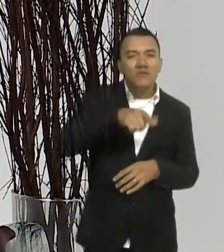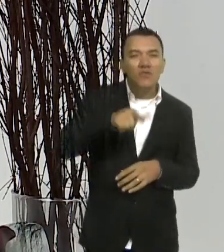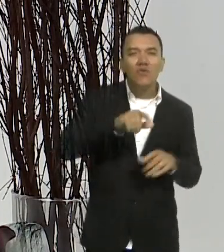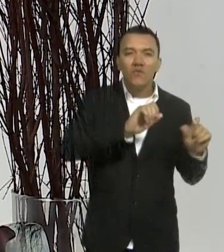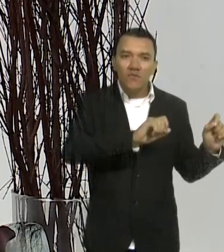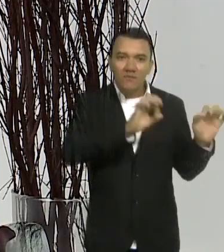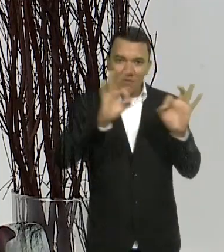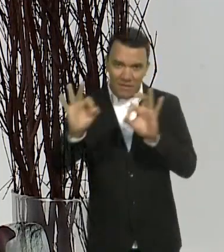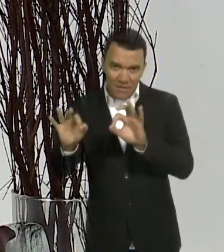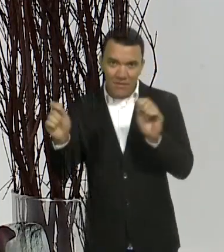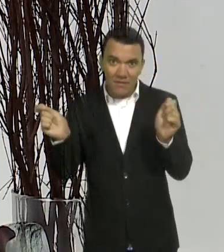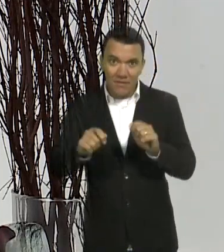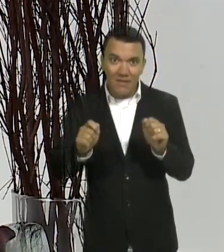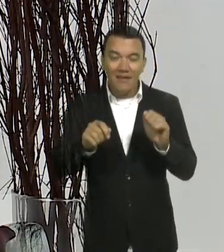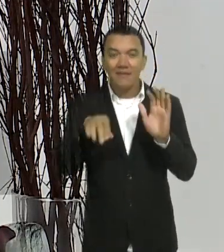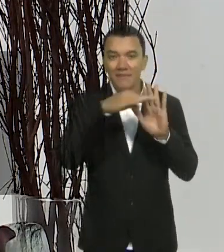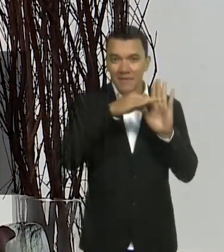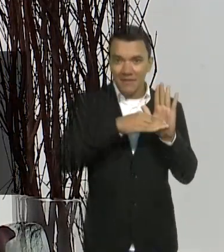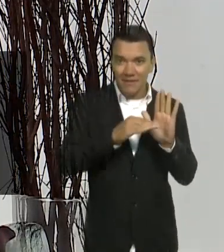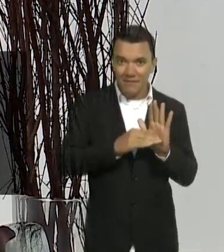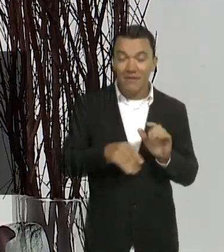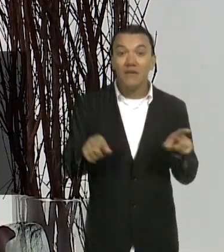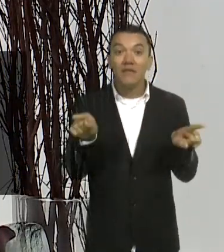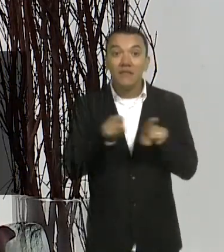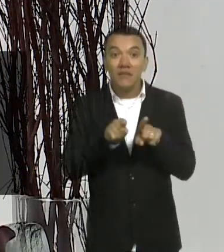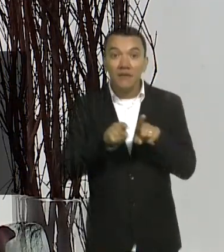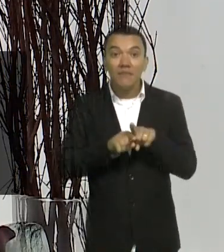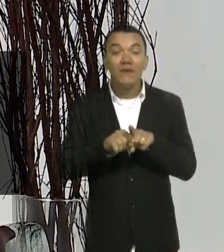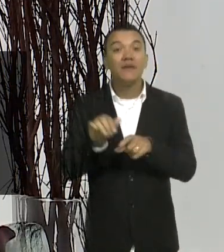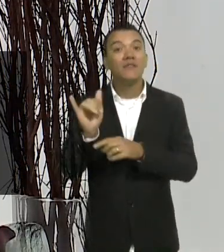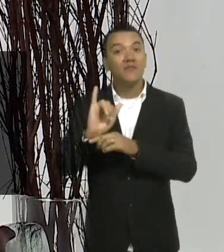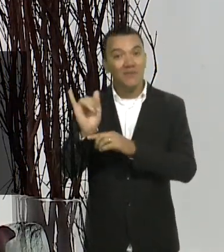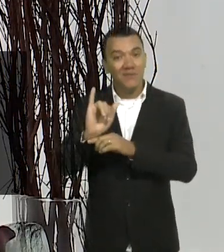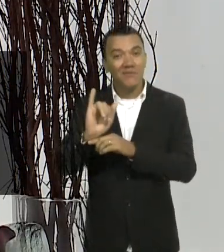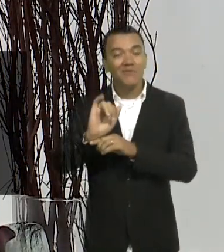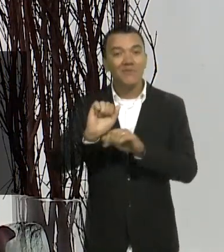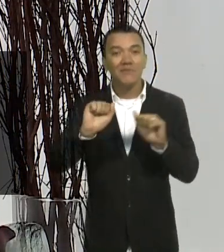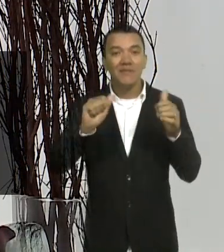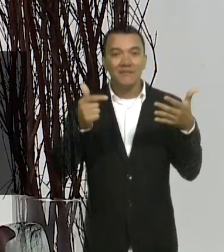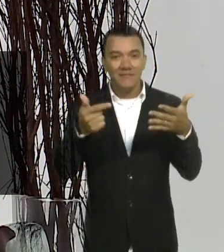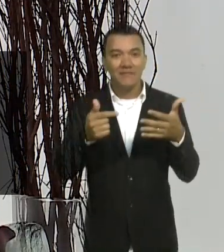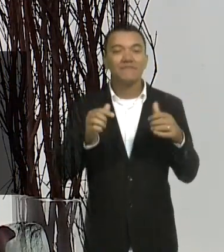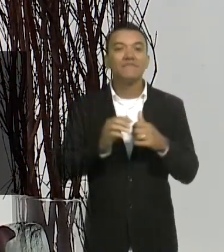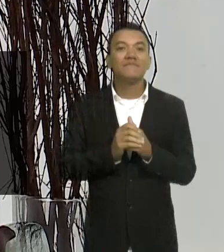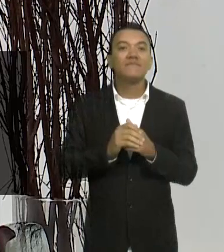nosso programa e nossa programação. E também no YouTube da TV Assembleia do